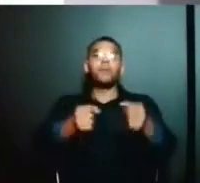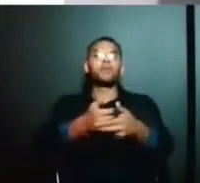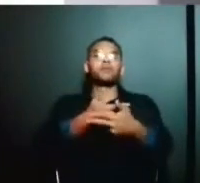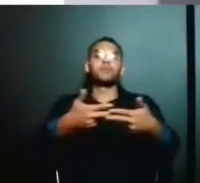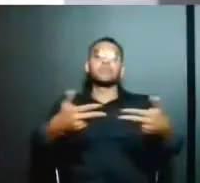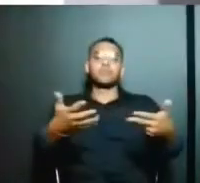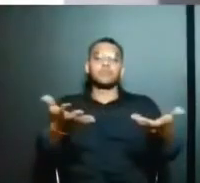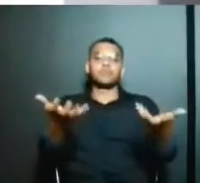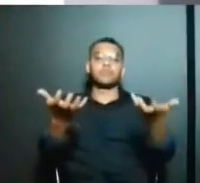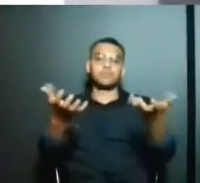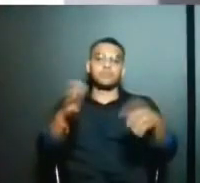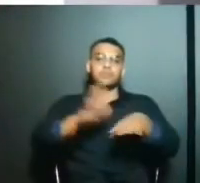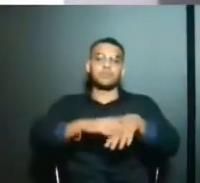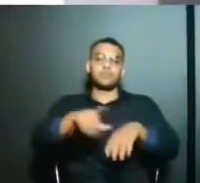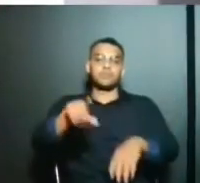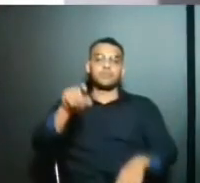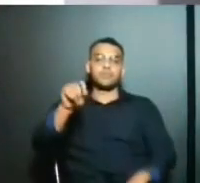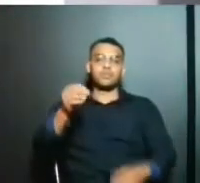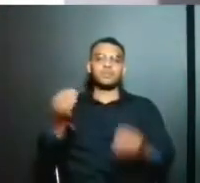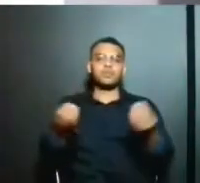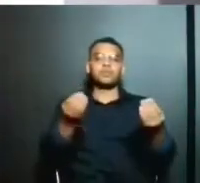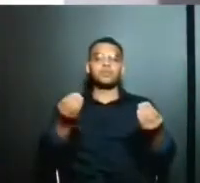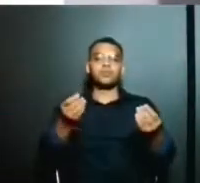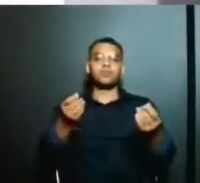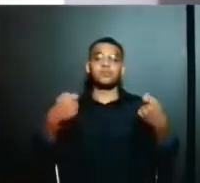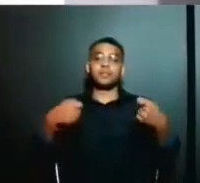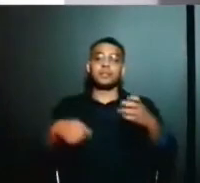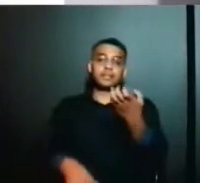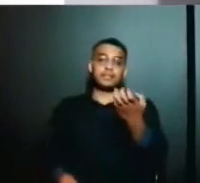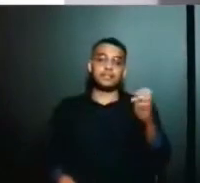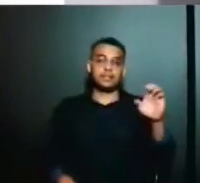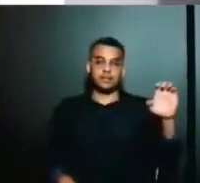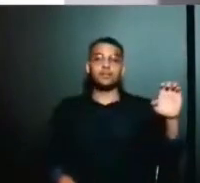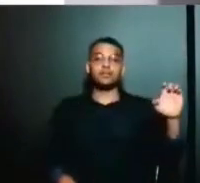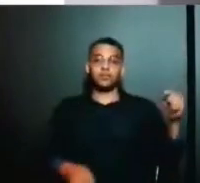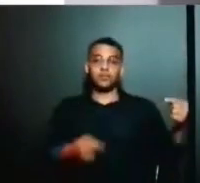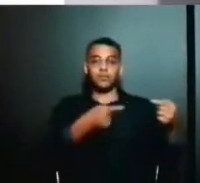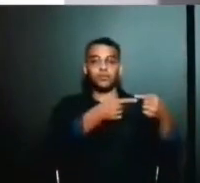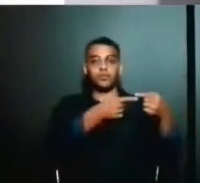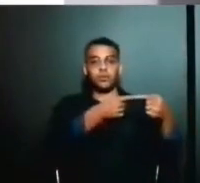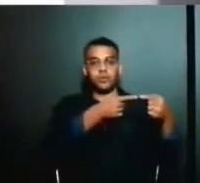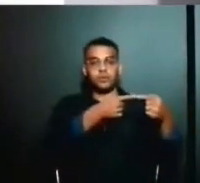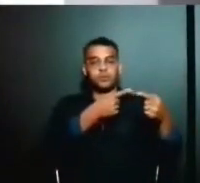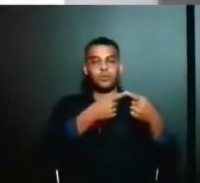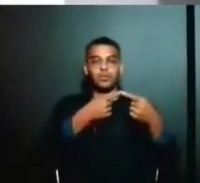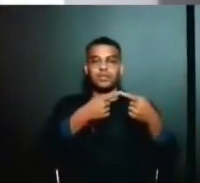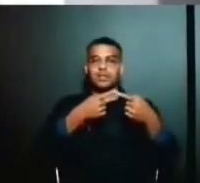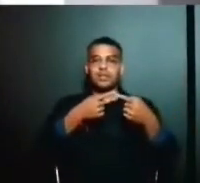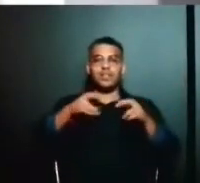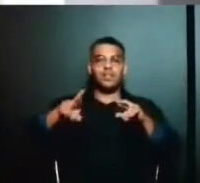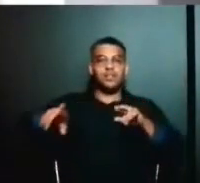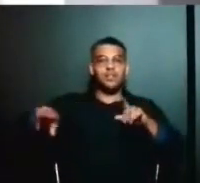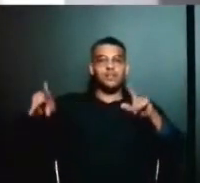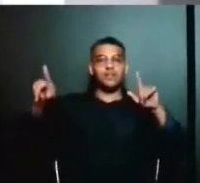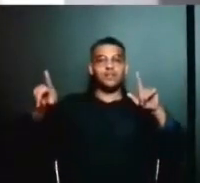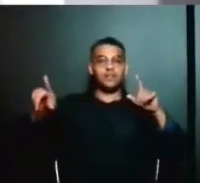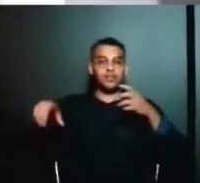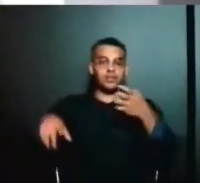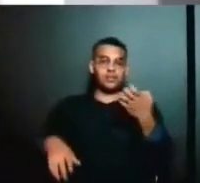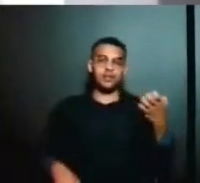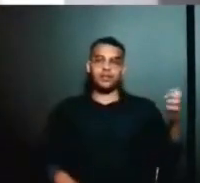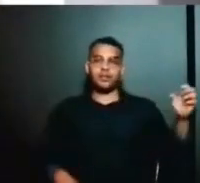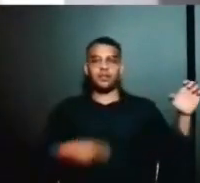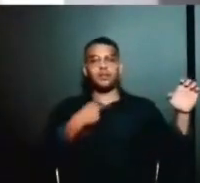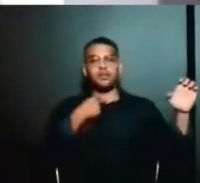ser, desde que ela seja de esquerda. Se ela não for de esquerda, ela não pode ser mãe,